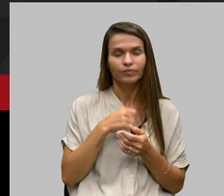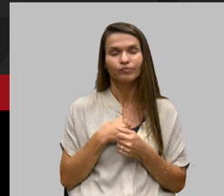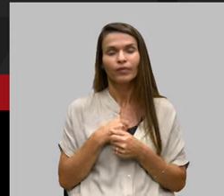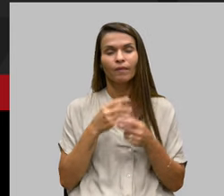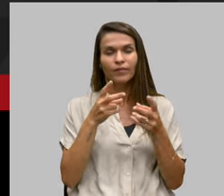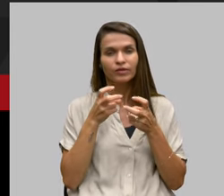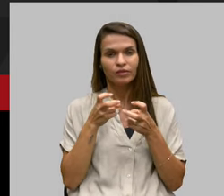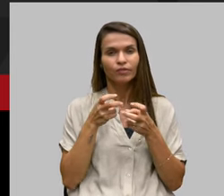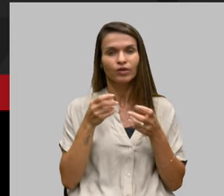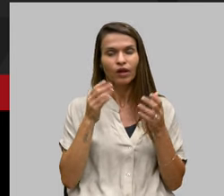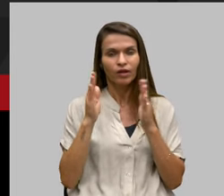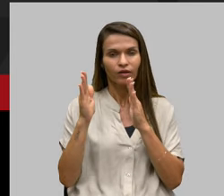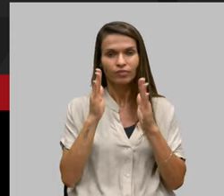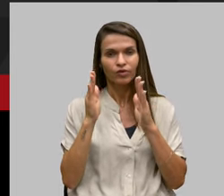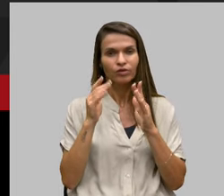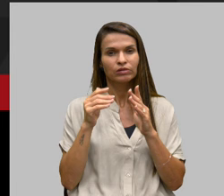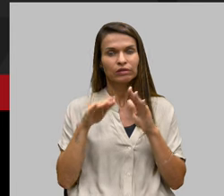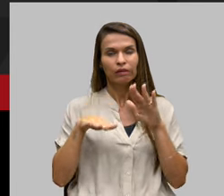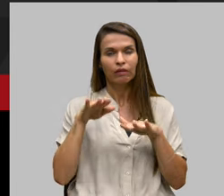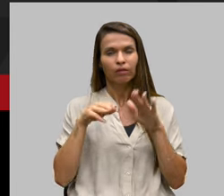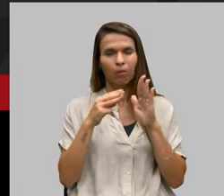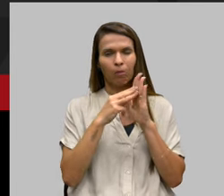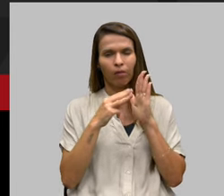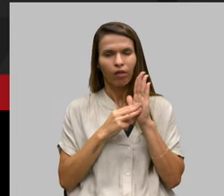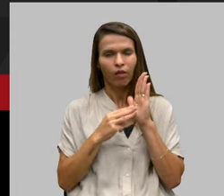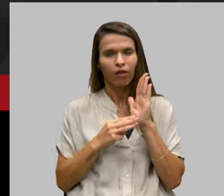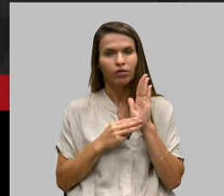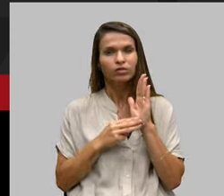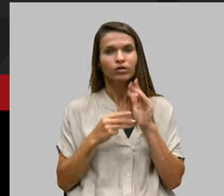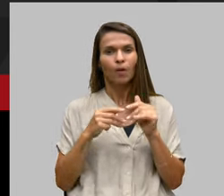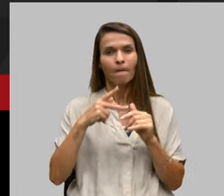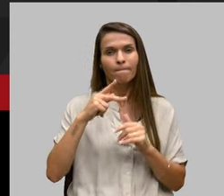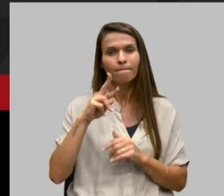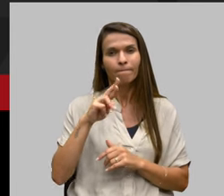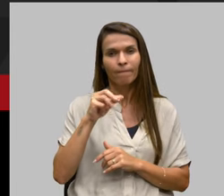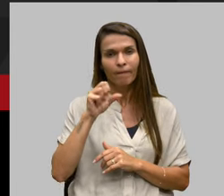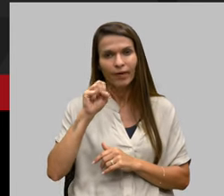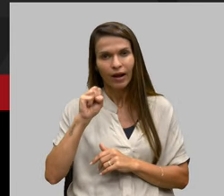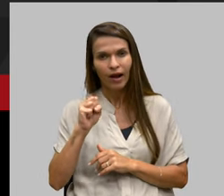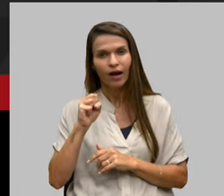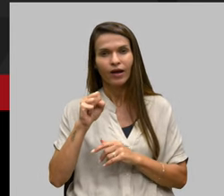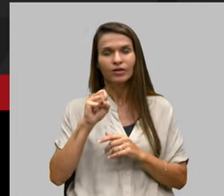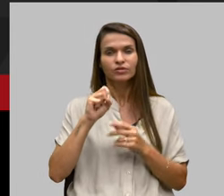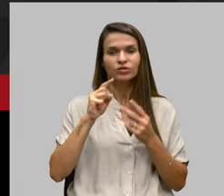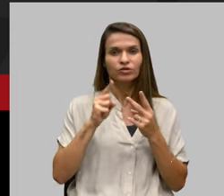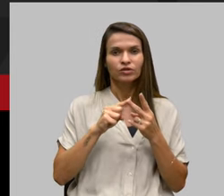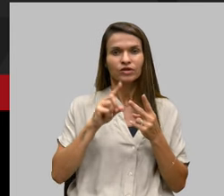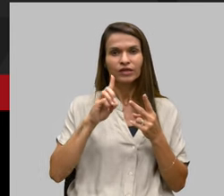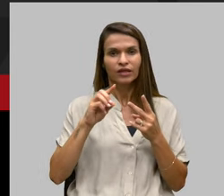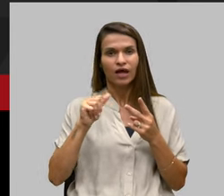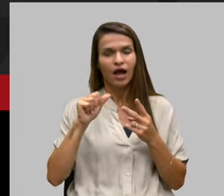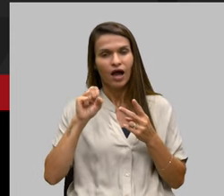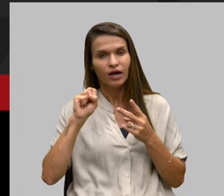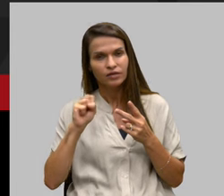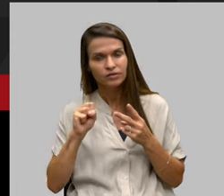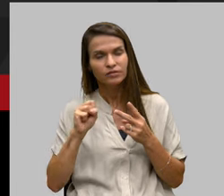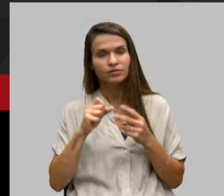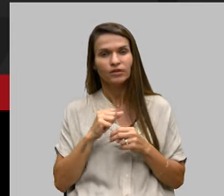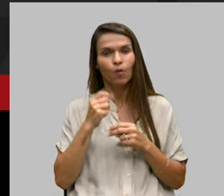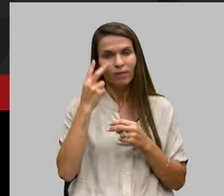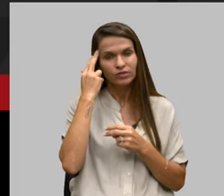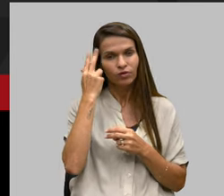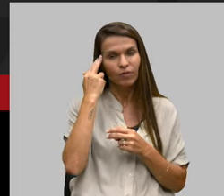é que dependendo do método que a gente seguiria se fosse o método Price ou o método saque que são os mais mais comuns eh já haveria uma necessidade inicial de